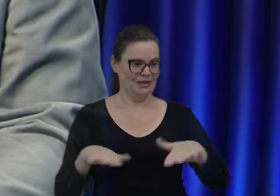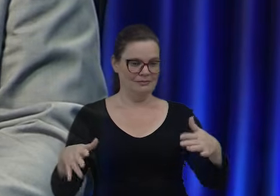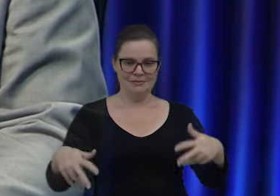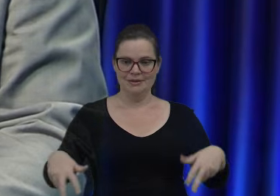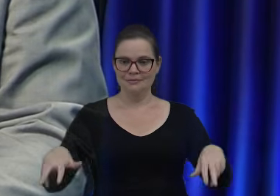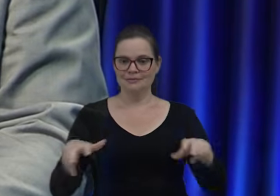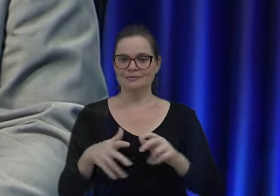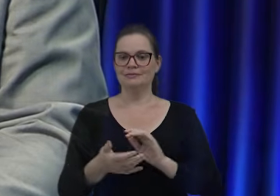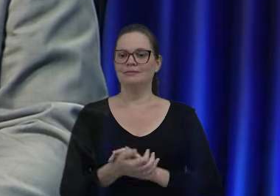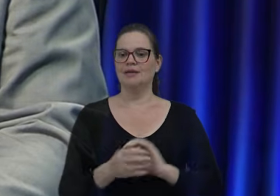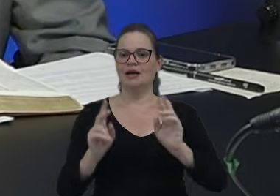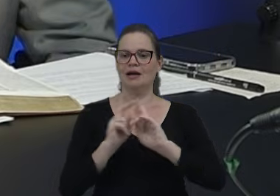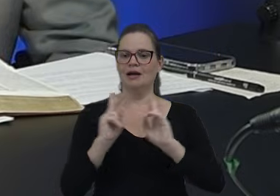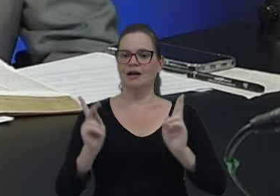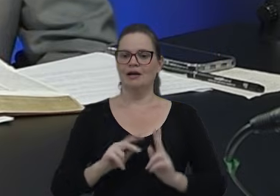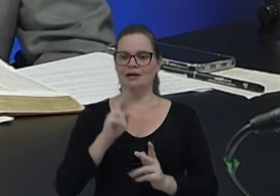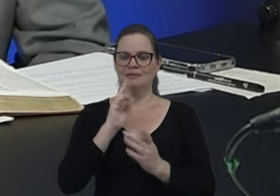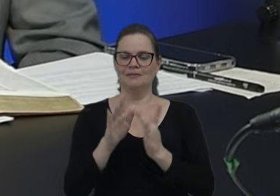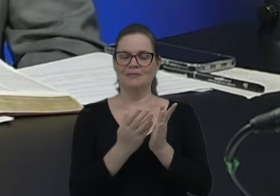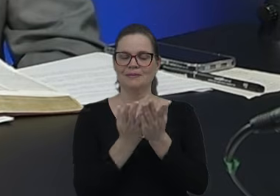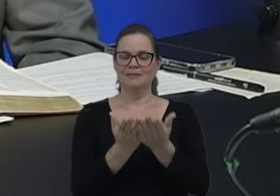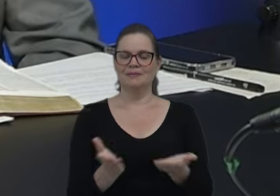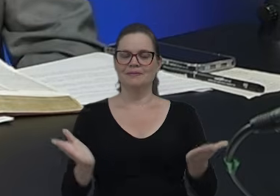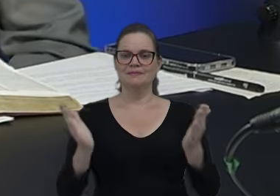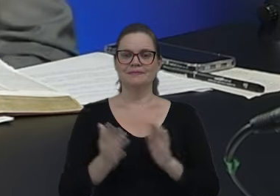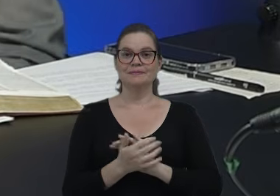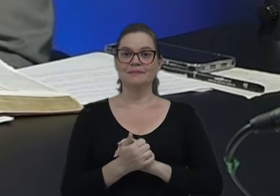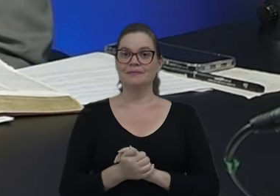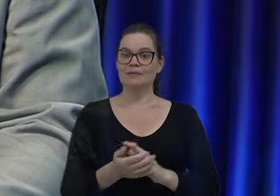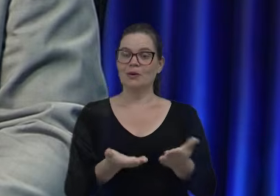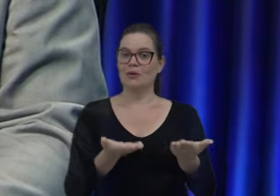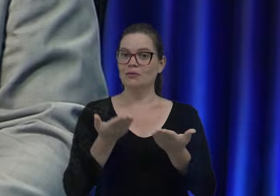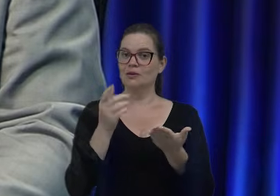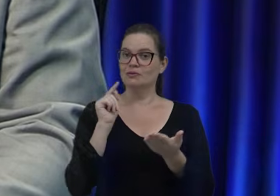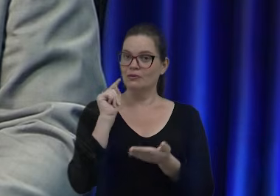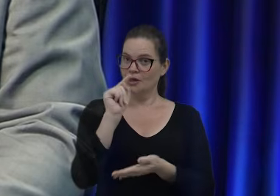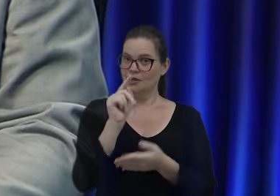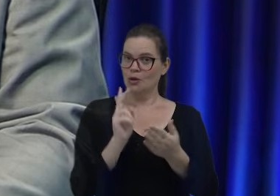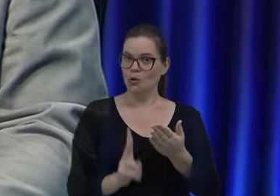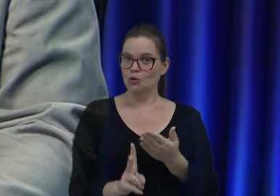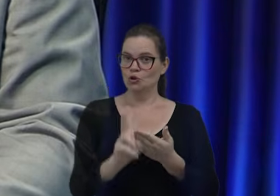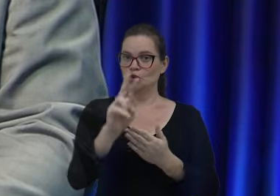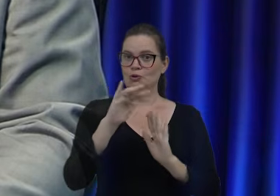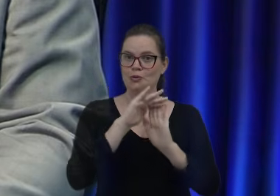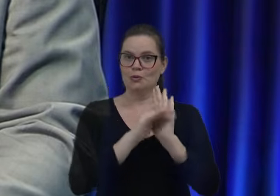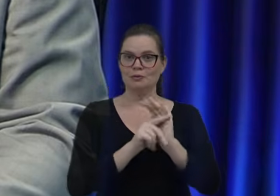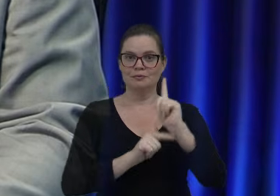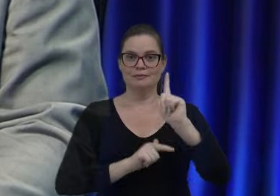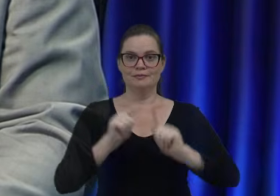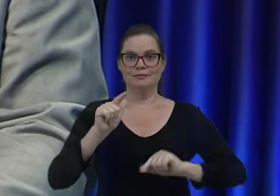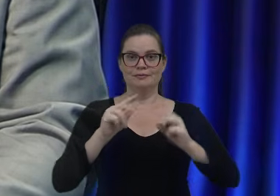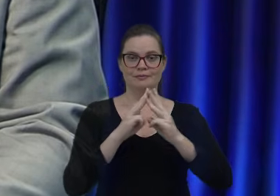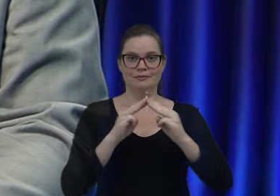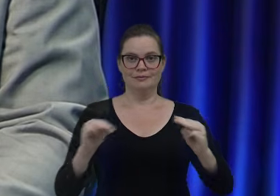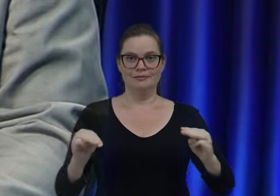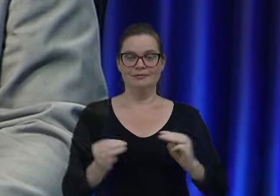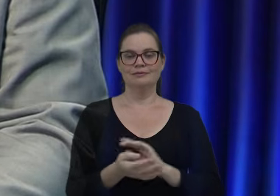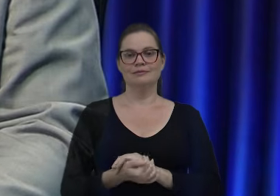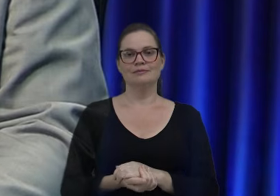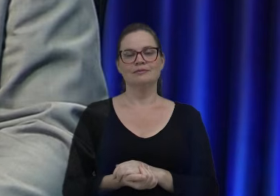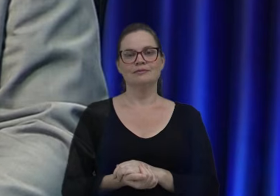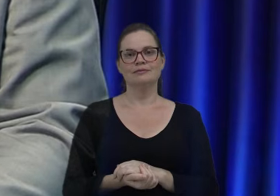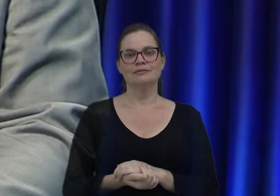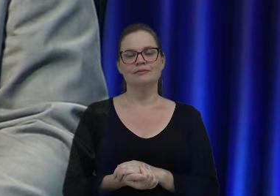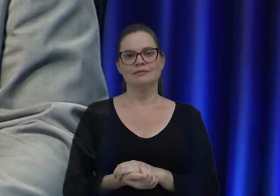né? A paz do Senhor. A paz do Senhor a todos. E convidar você a que continue com a nossa programação